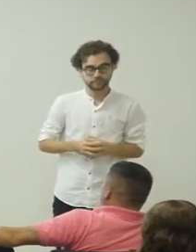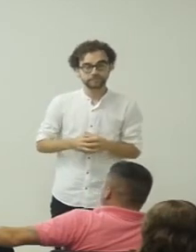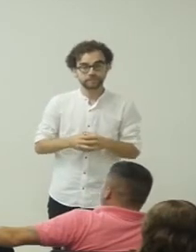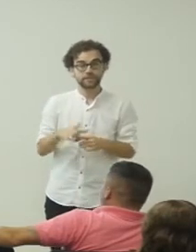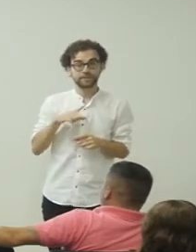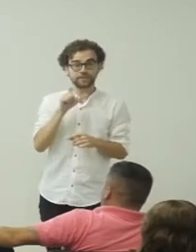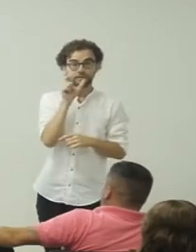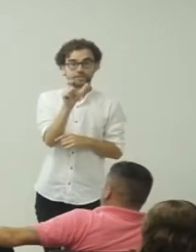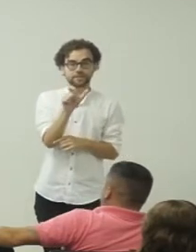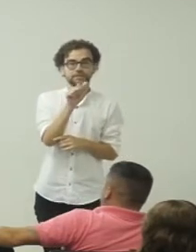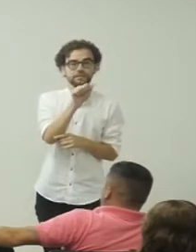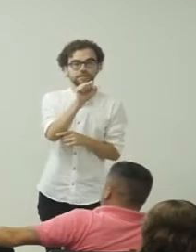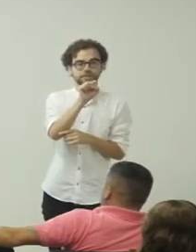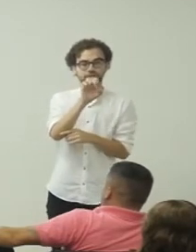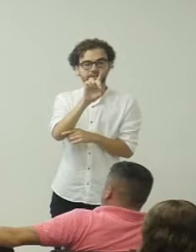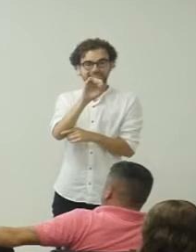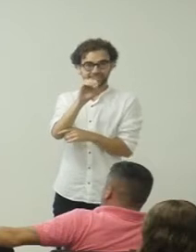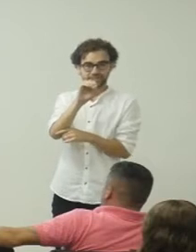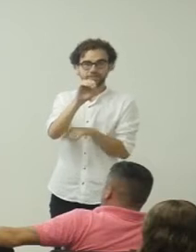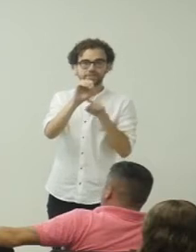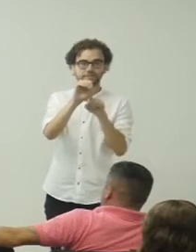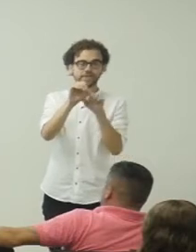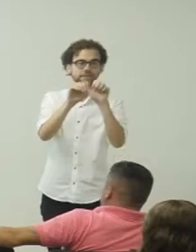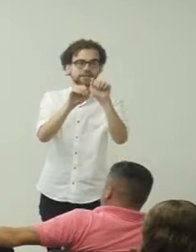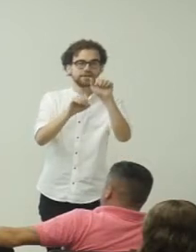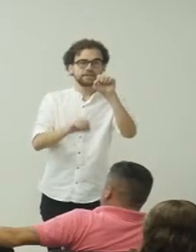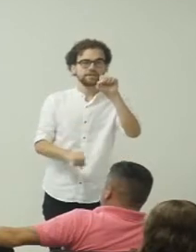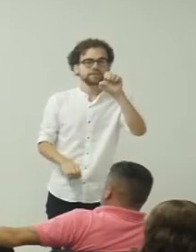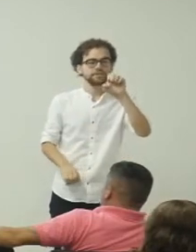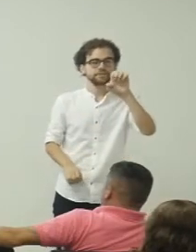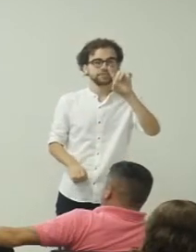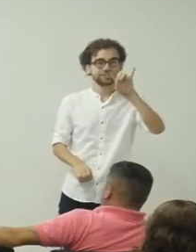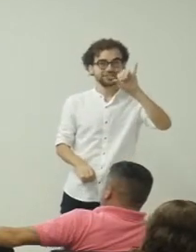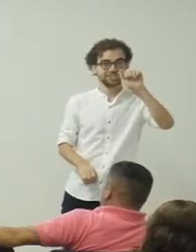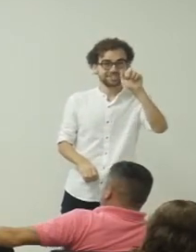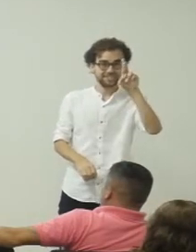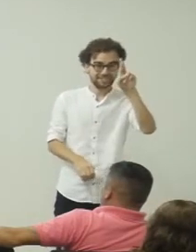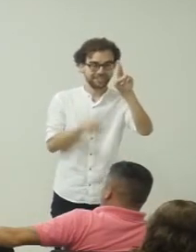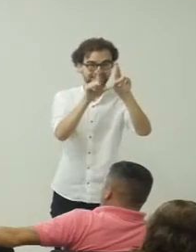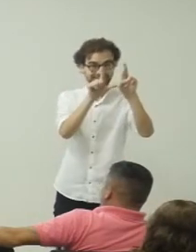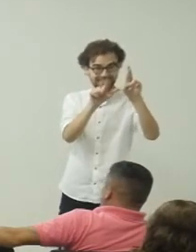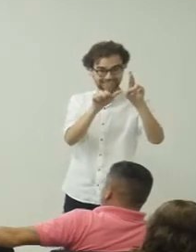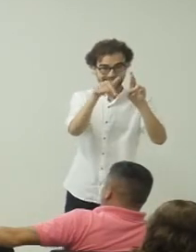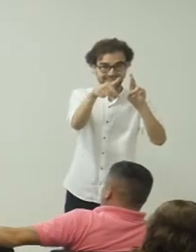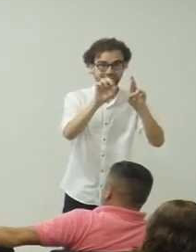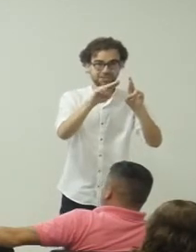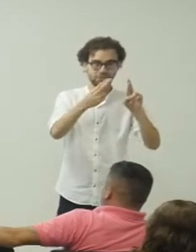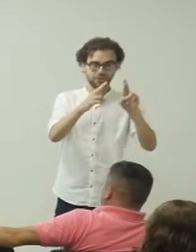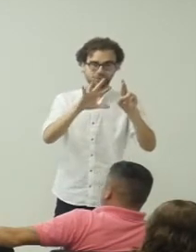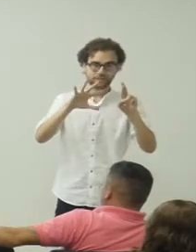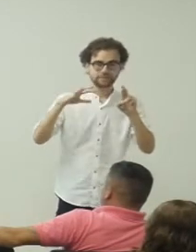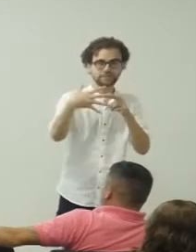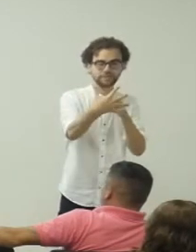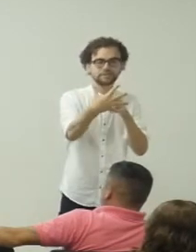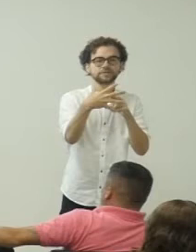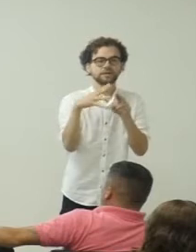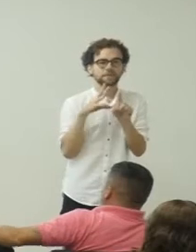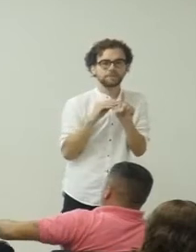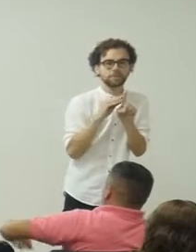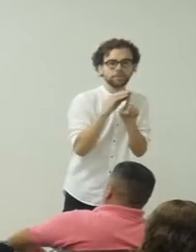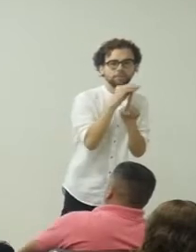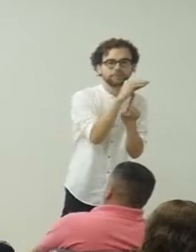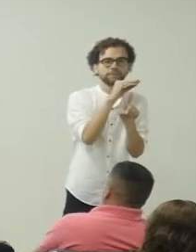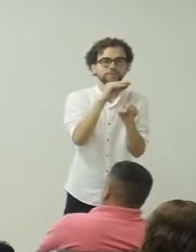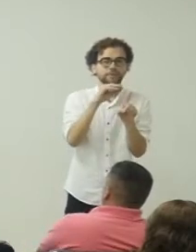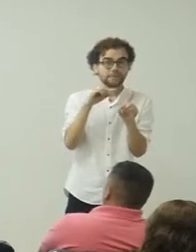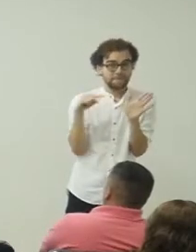A expressão do assédio deriva de assediar, que significa pôr em assédio ou cercuar, importunar,